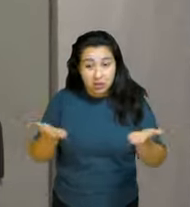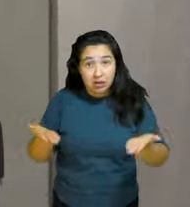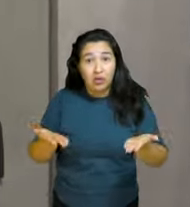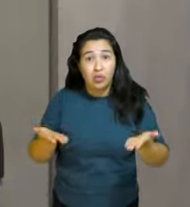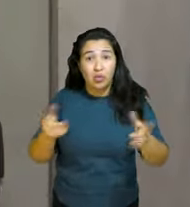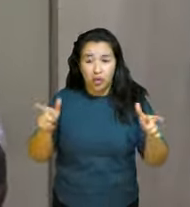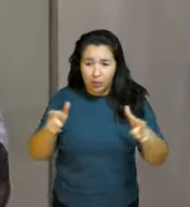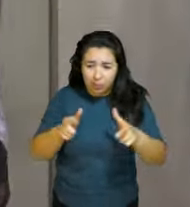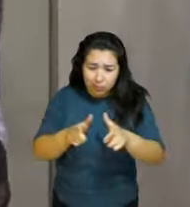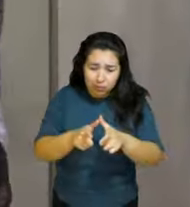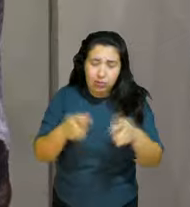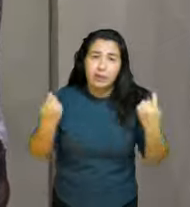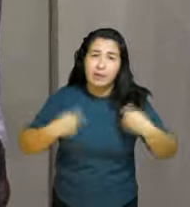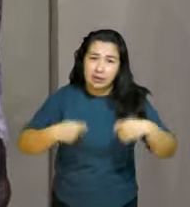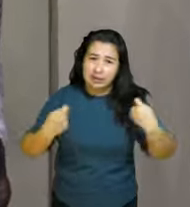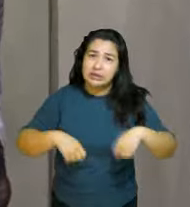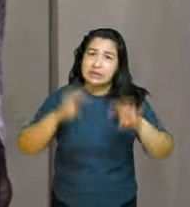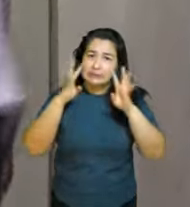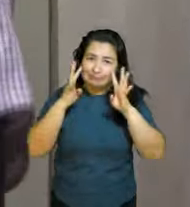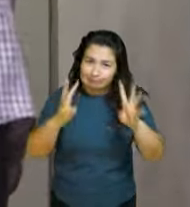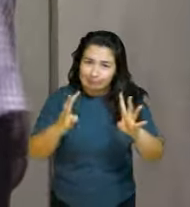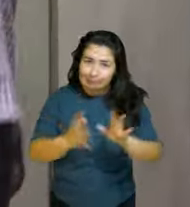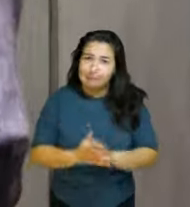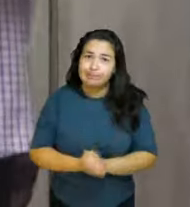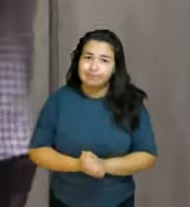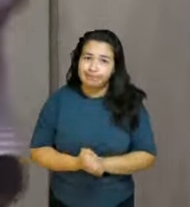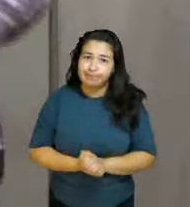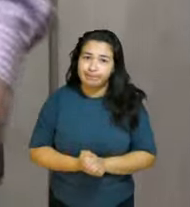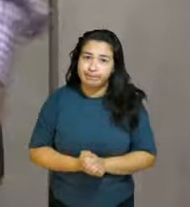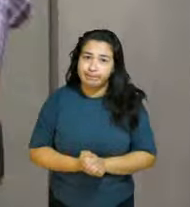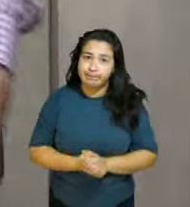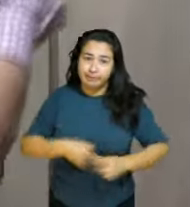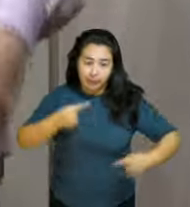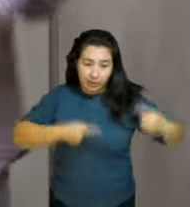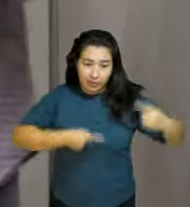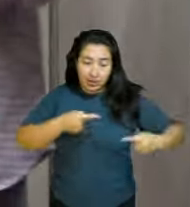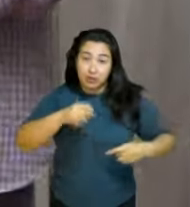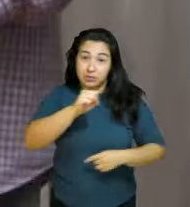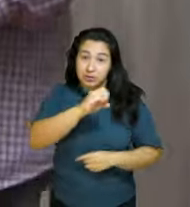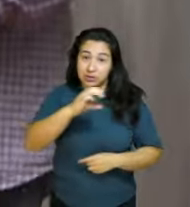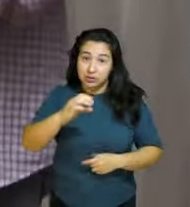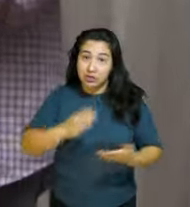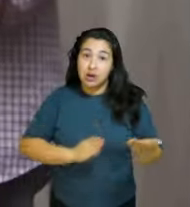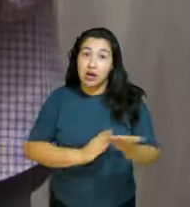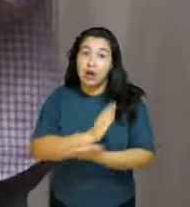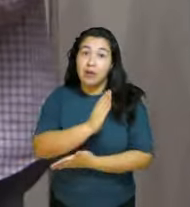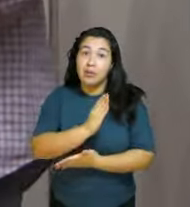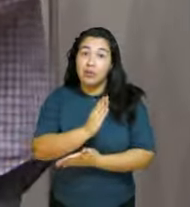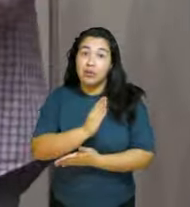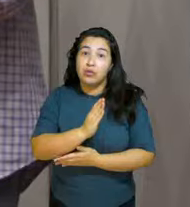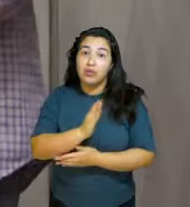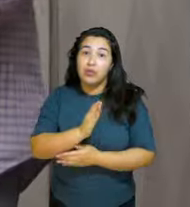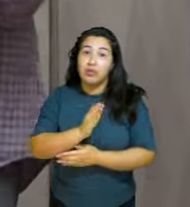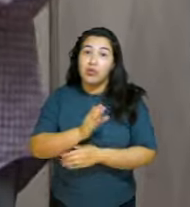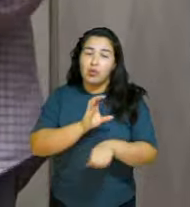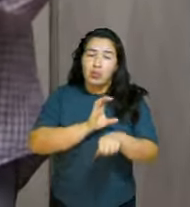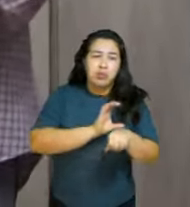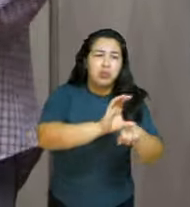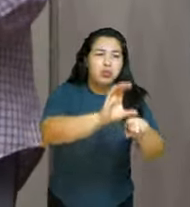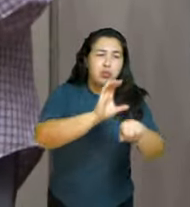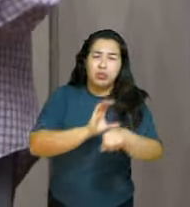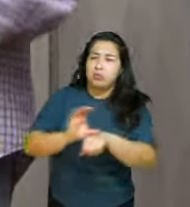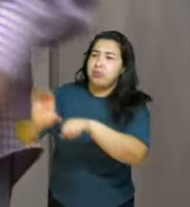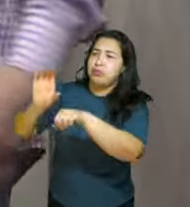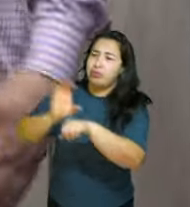O Parlamento Catarinense, nos últimos anos, aprovou gratificações para diversas